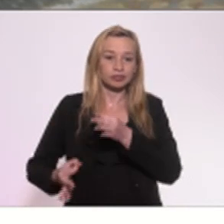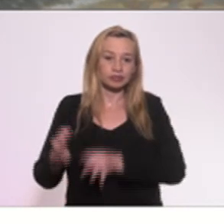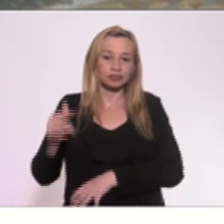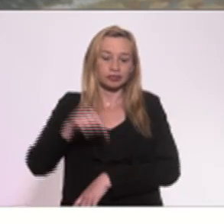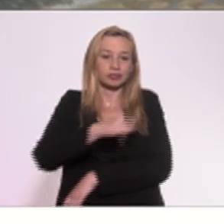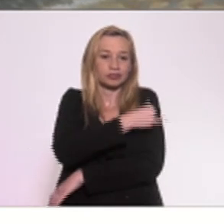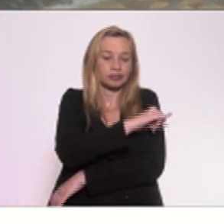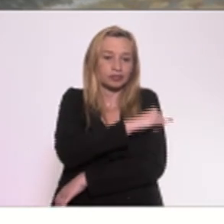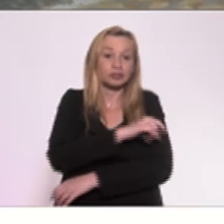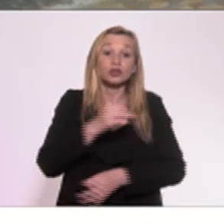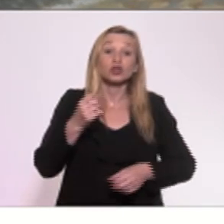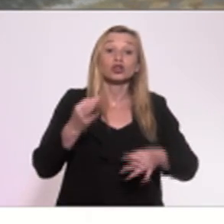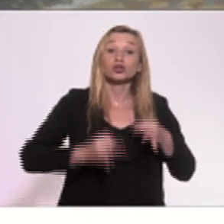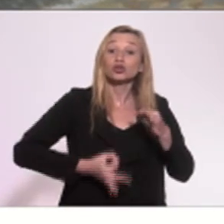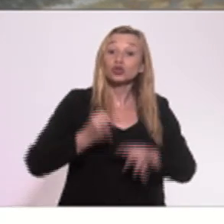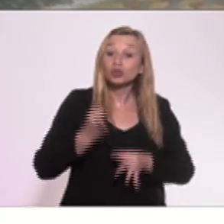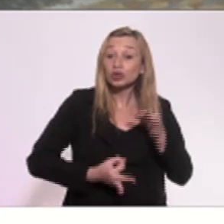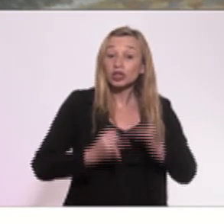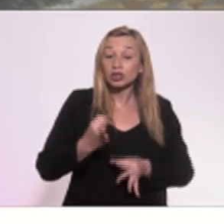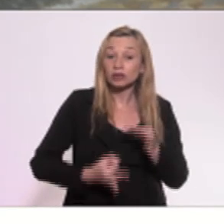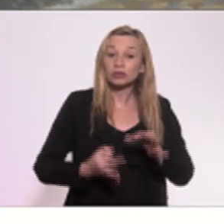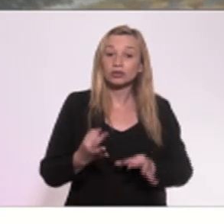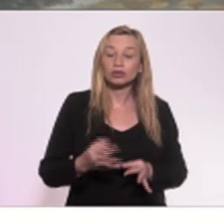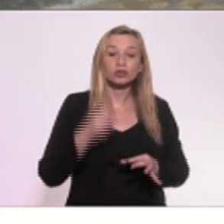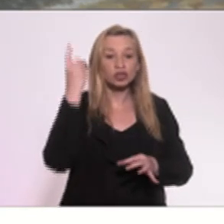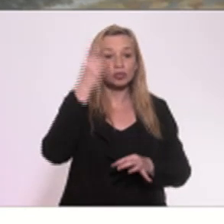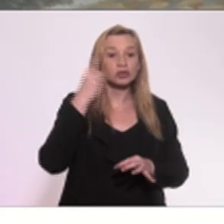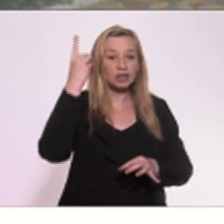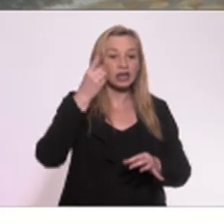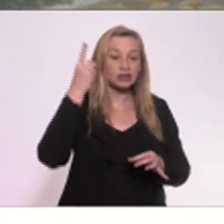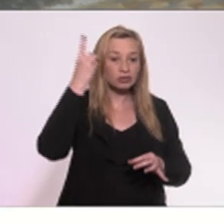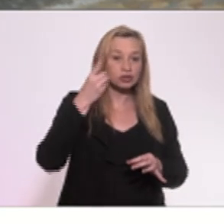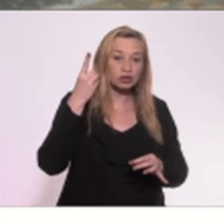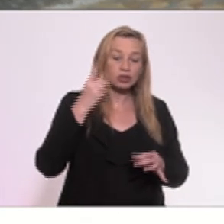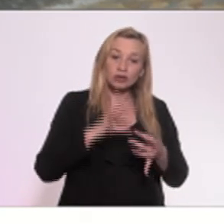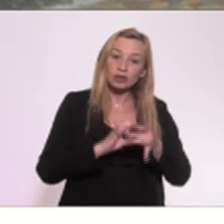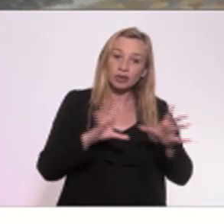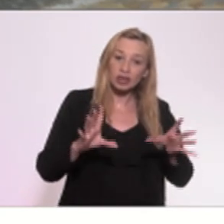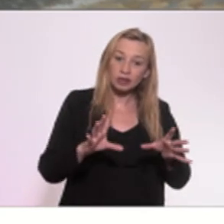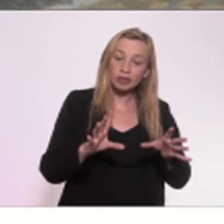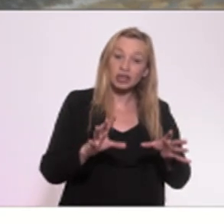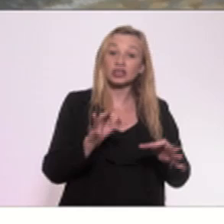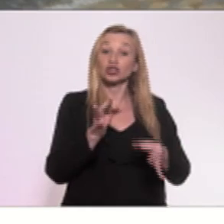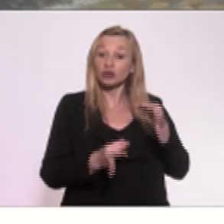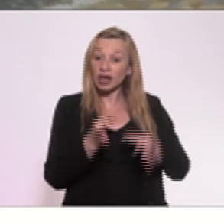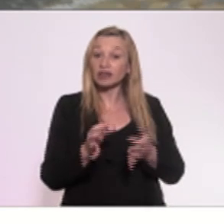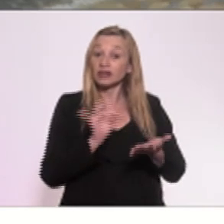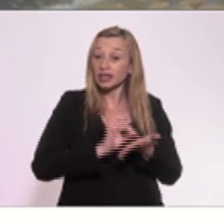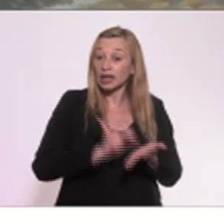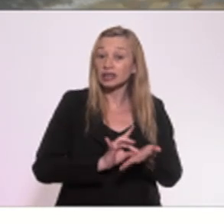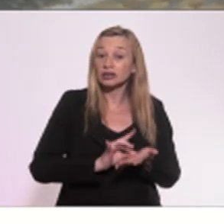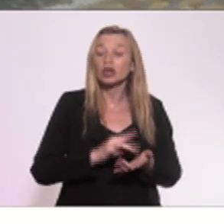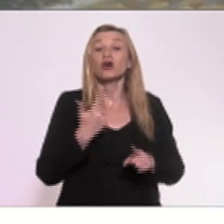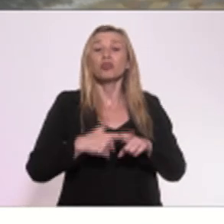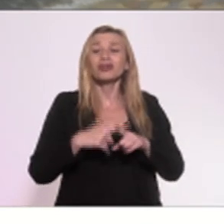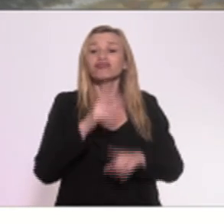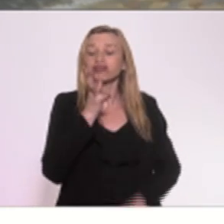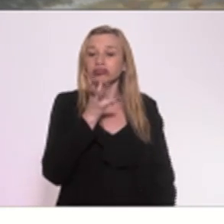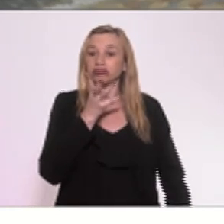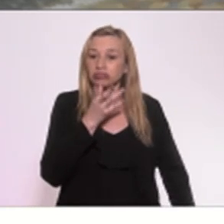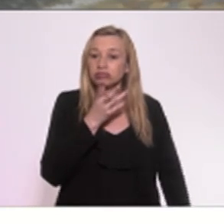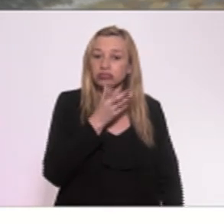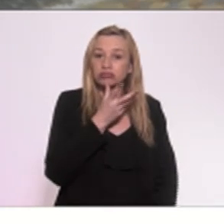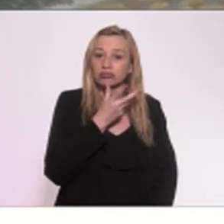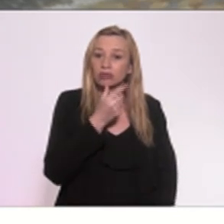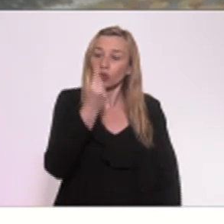julgue os deputados que foram colocados em liberdade para serem julgados em liberdade. Por que é que isso está demorando tanto? Porque